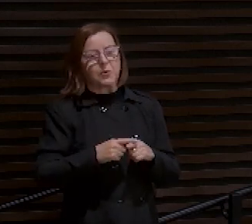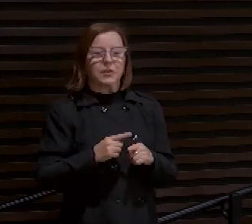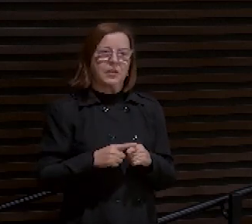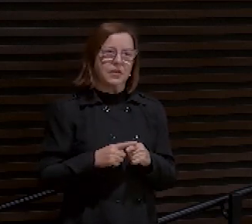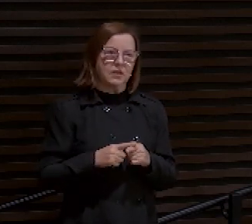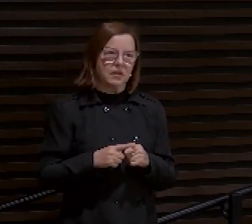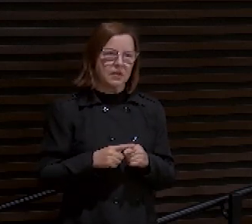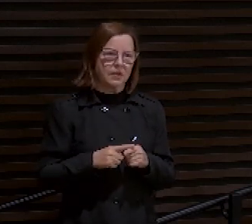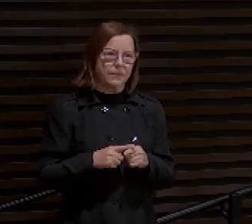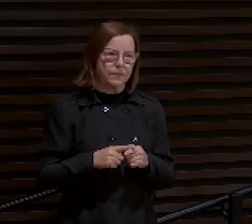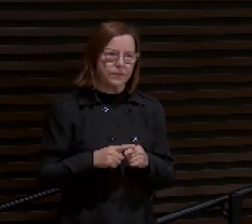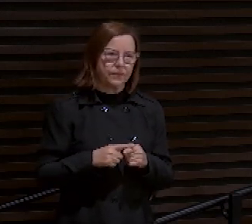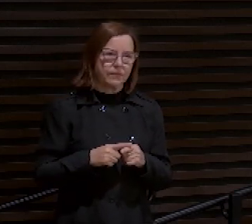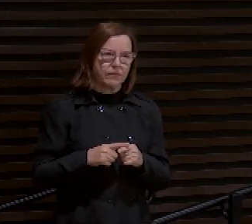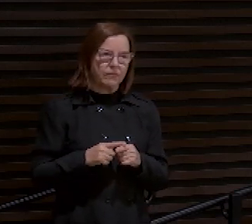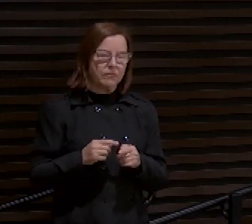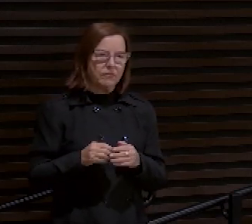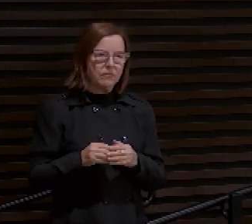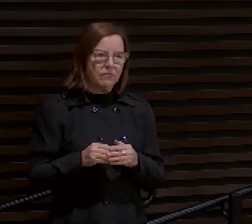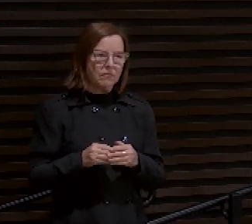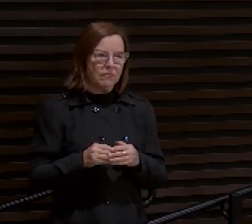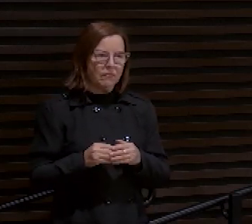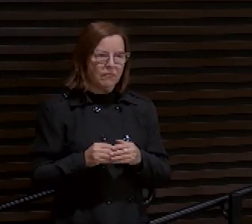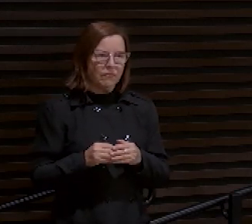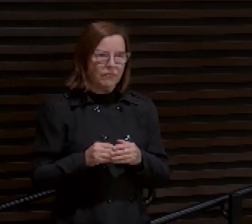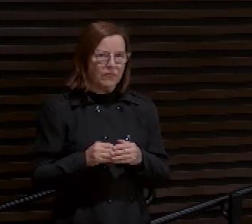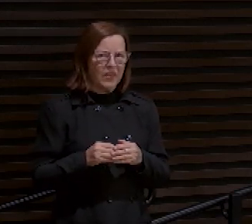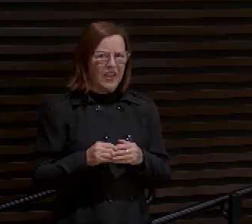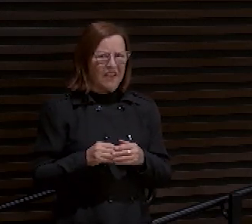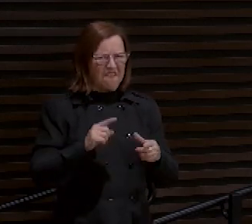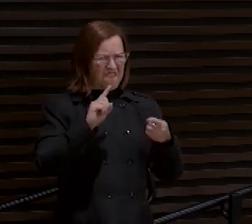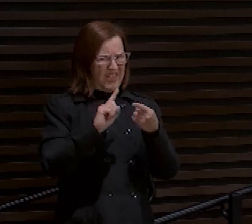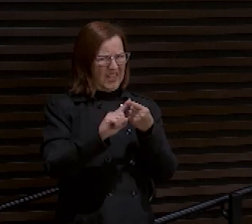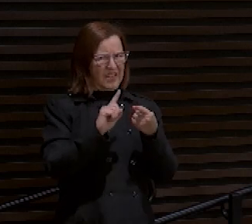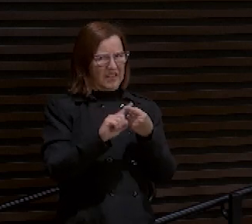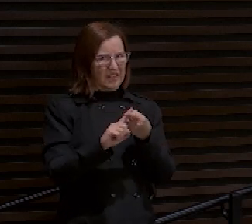nós iríamos querer juízo da parte de Deus, vingança.